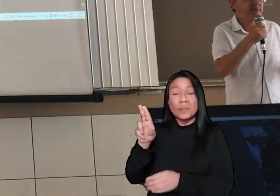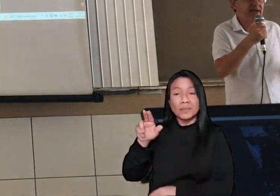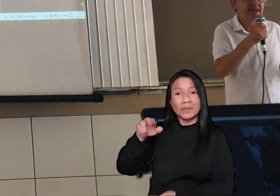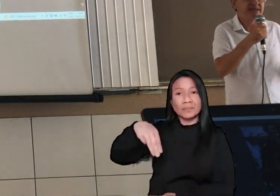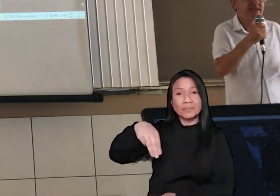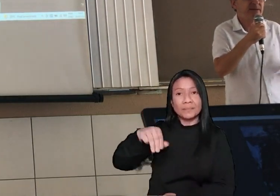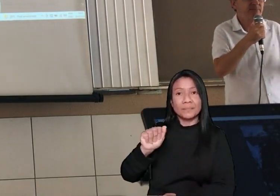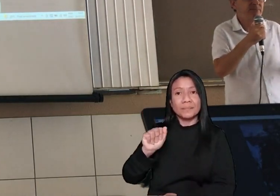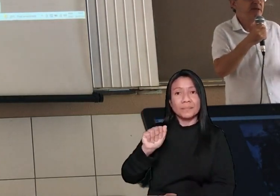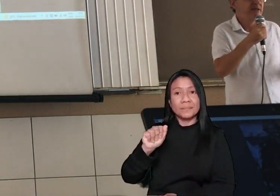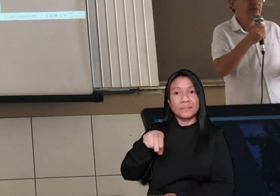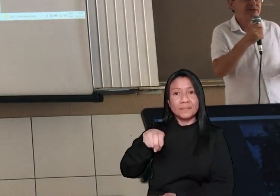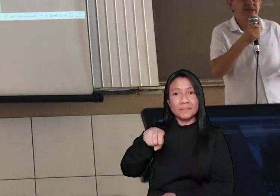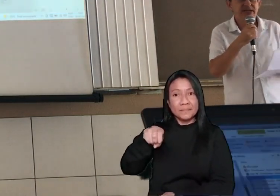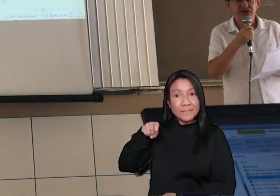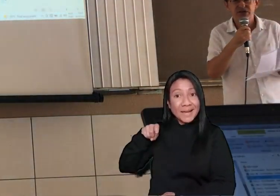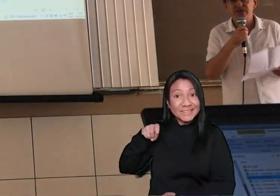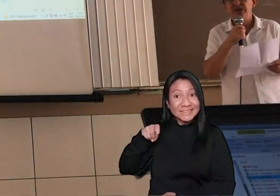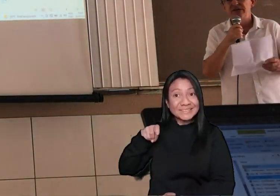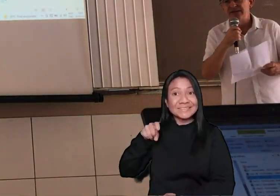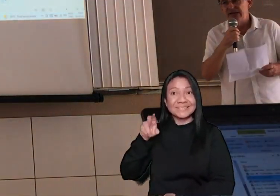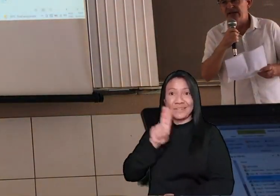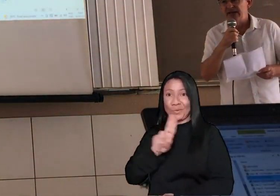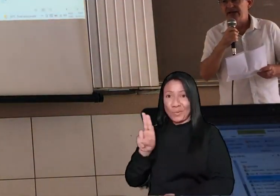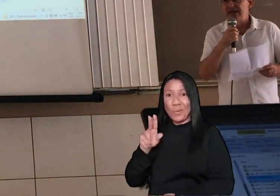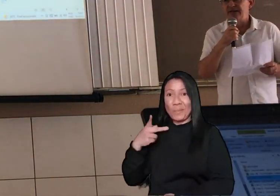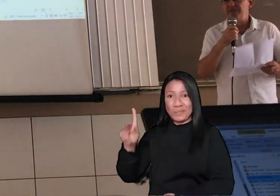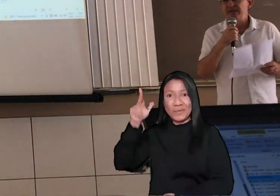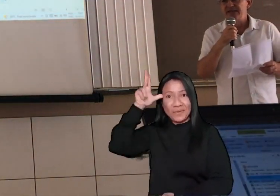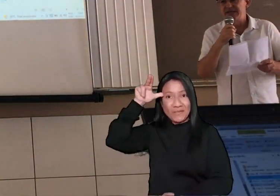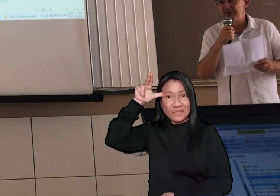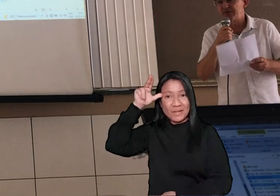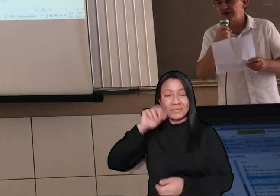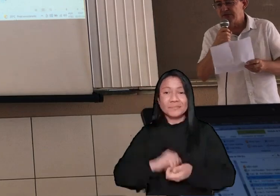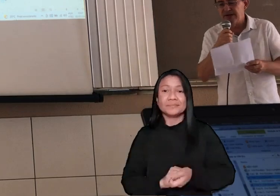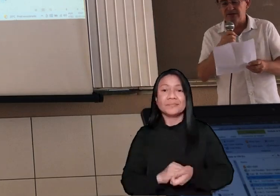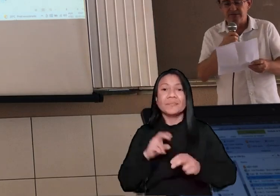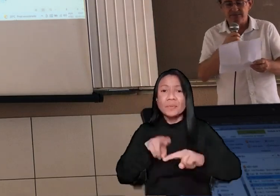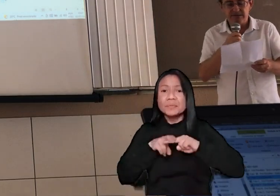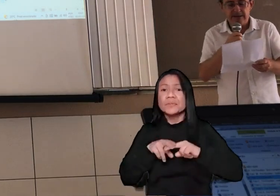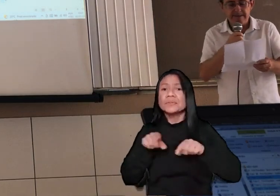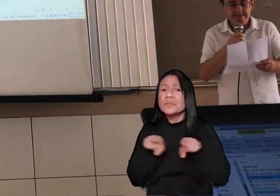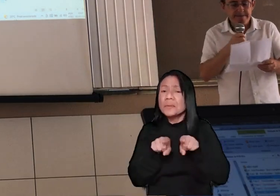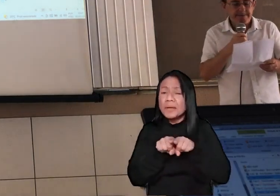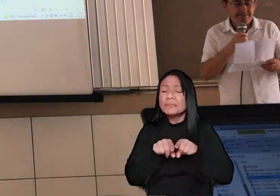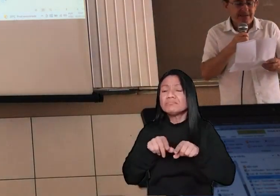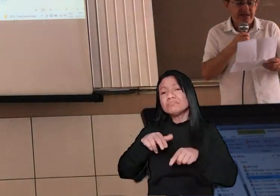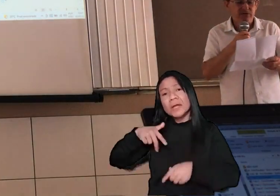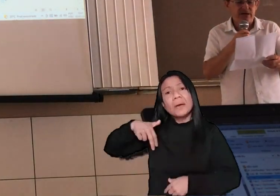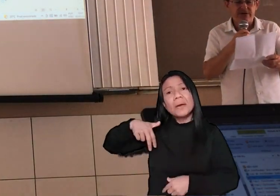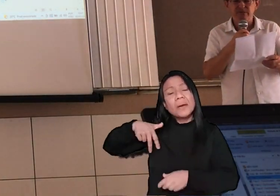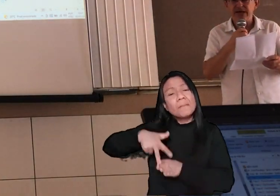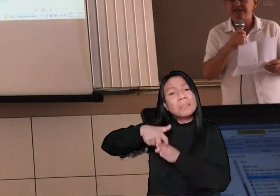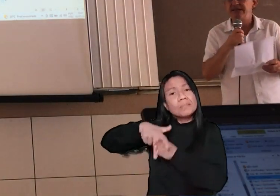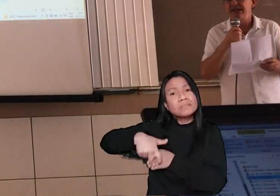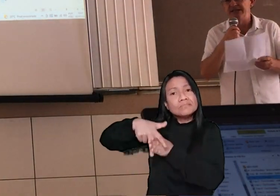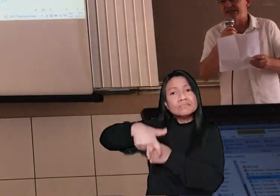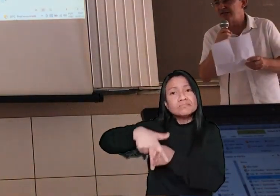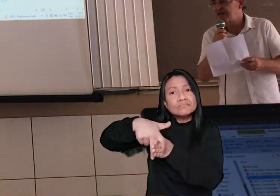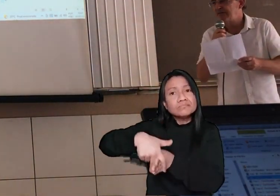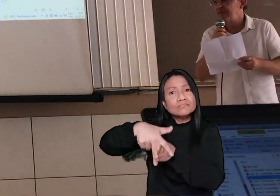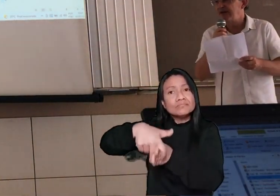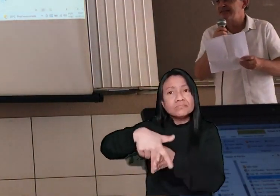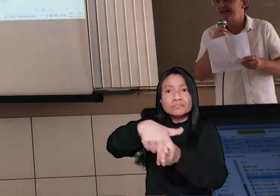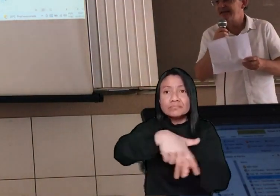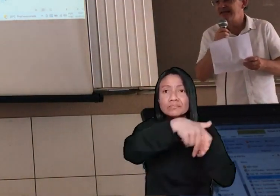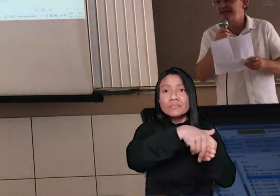muitas caminhadas aqui em volta da região, em cima do seu cavalo. Tá? Era o cavalo Max, e dizem